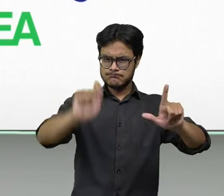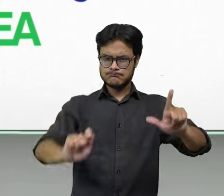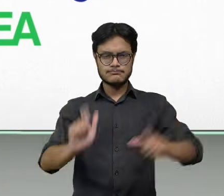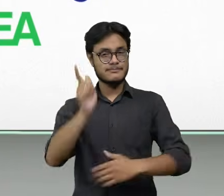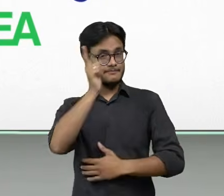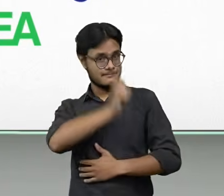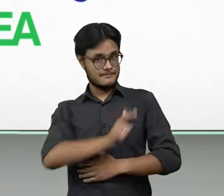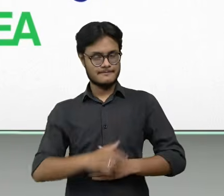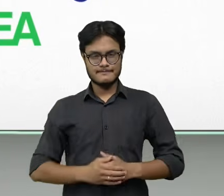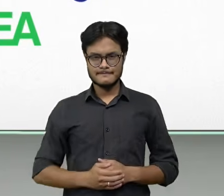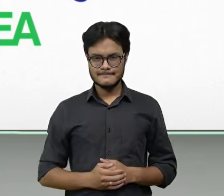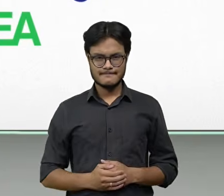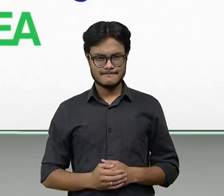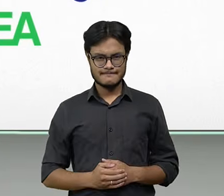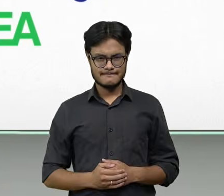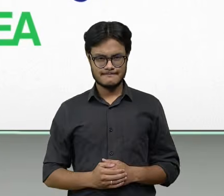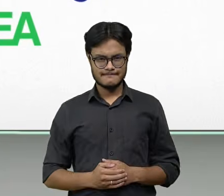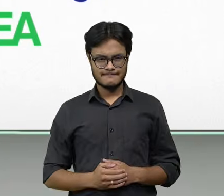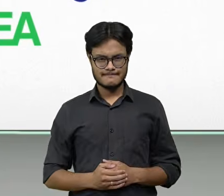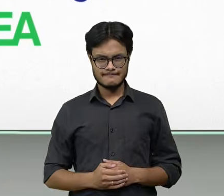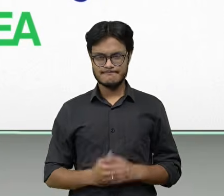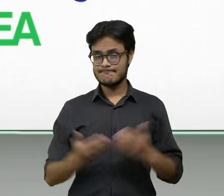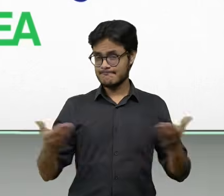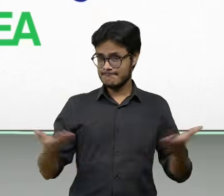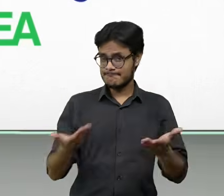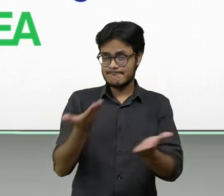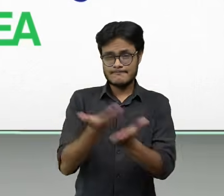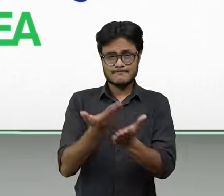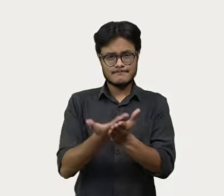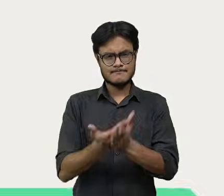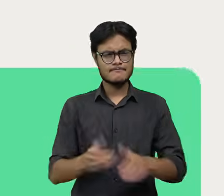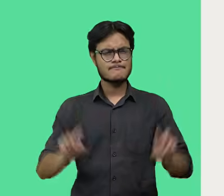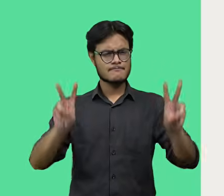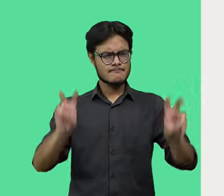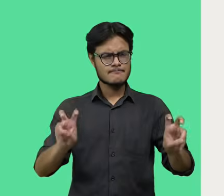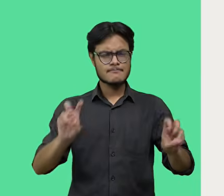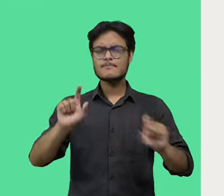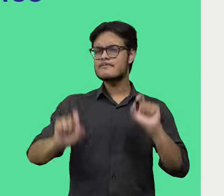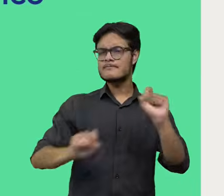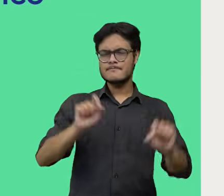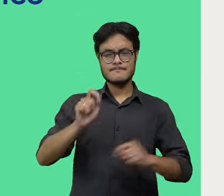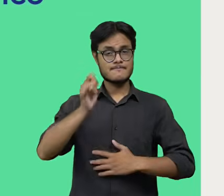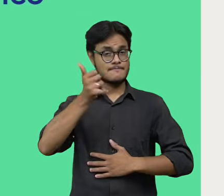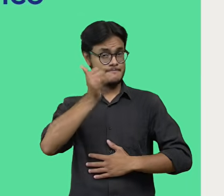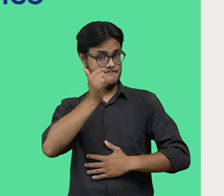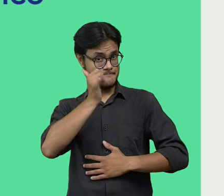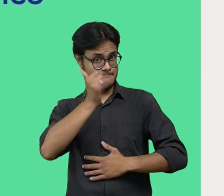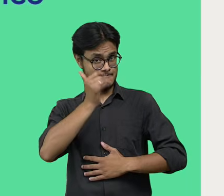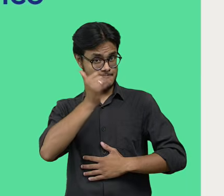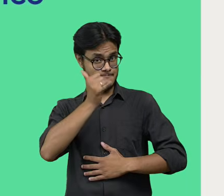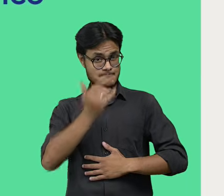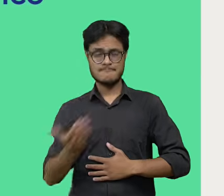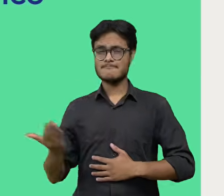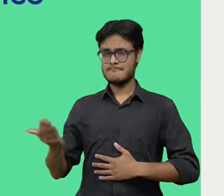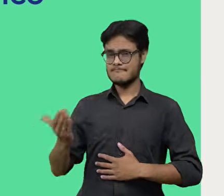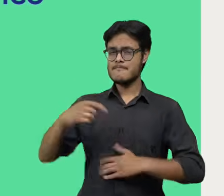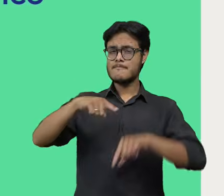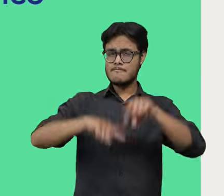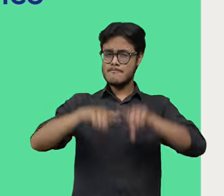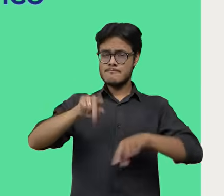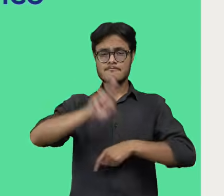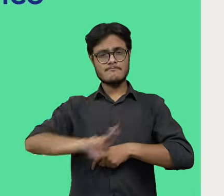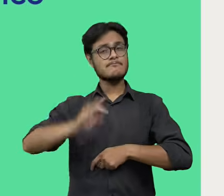interativa para anotações. Beleza? Na aula de hoje nós vamos falar em circuitos elétricos, sobre os